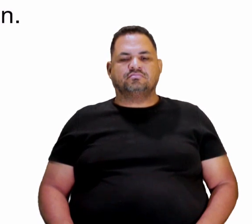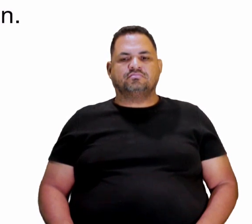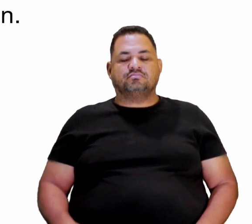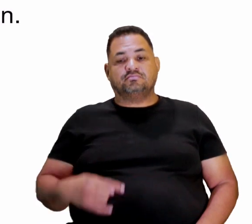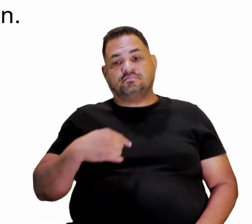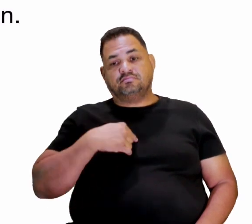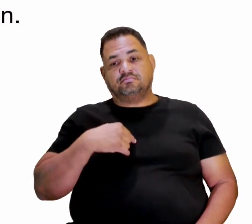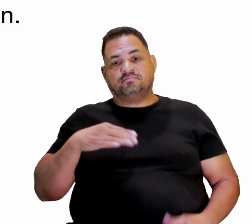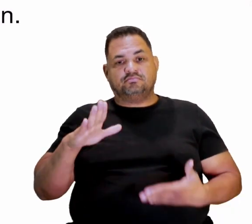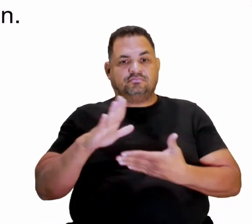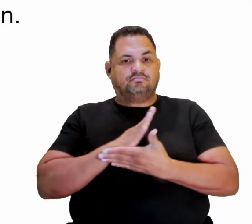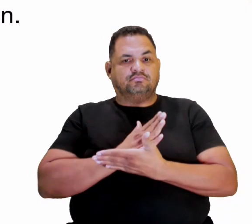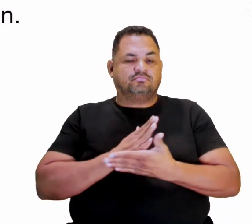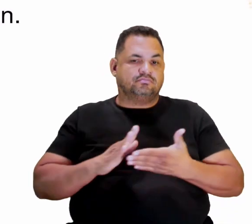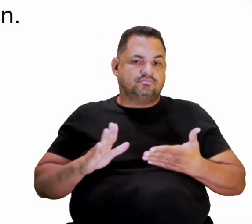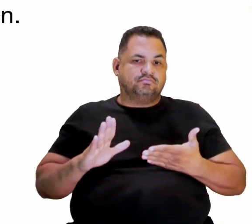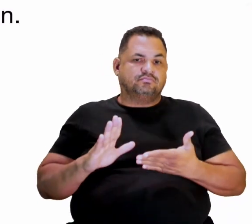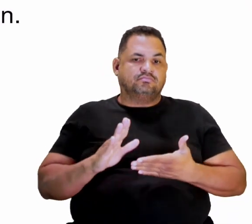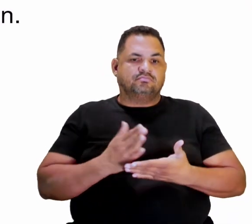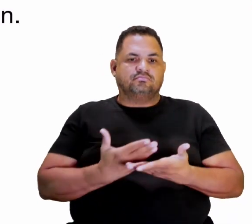Eu, às vezes,